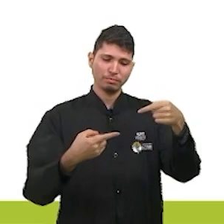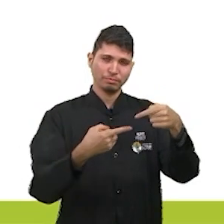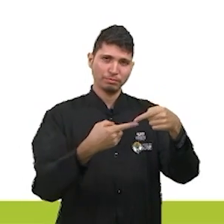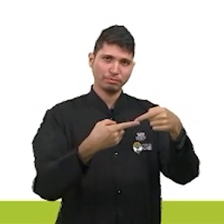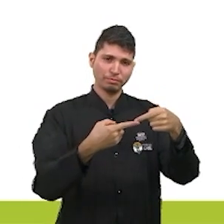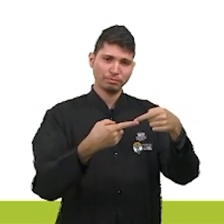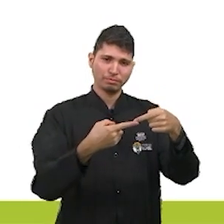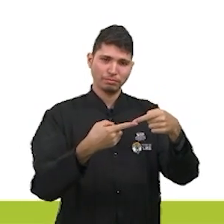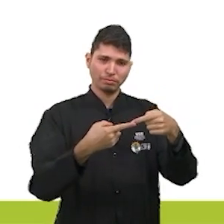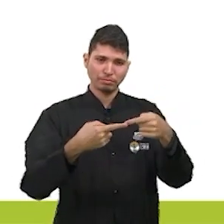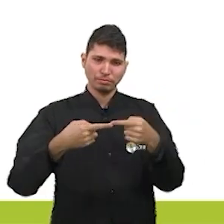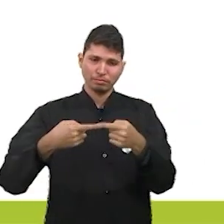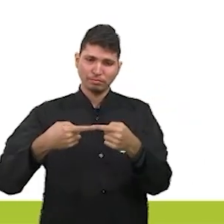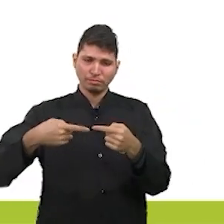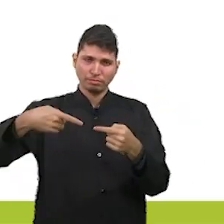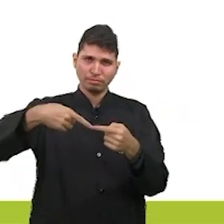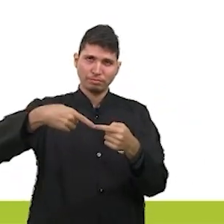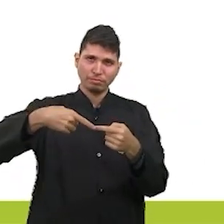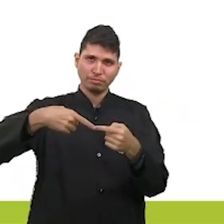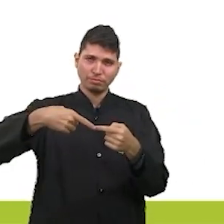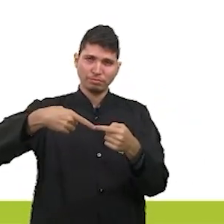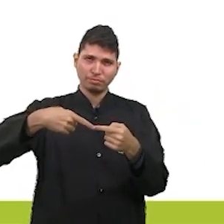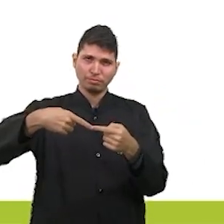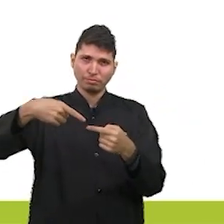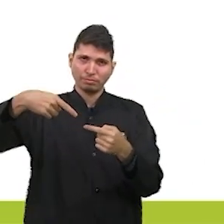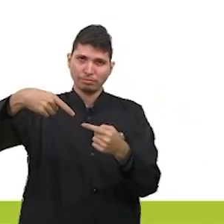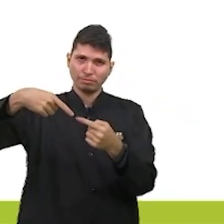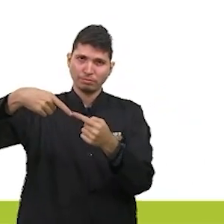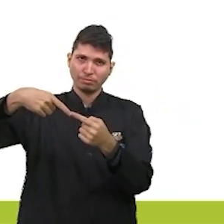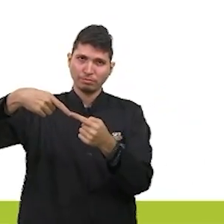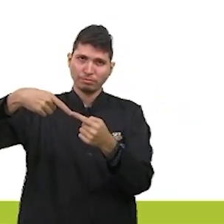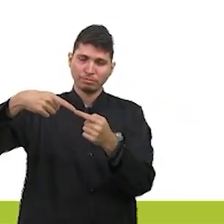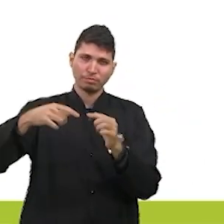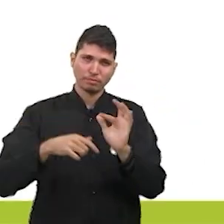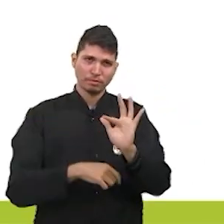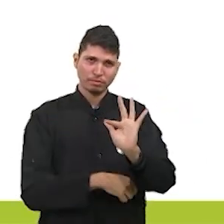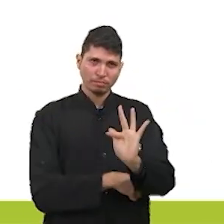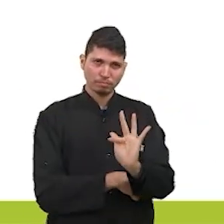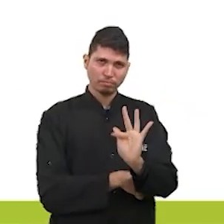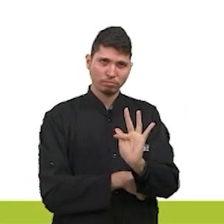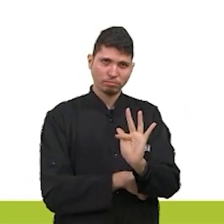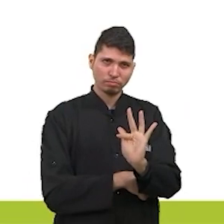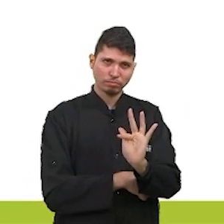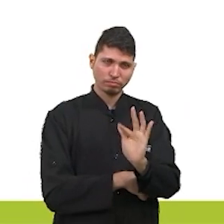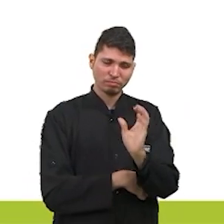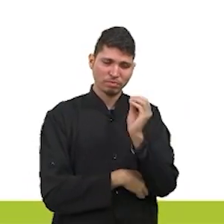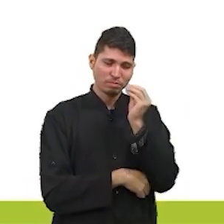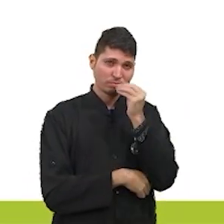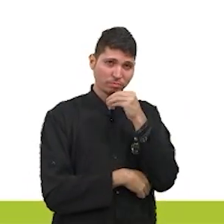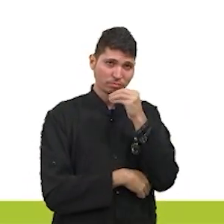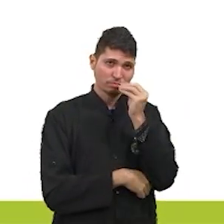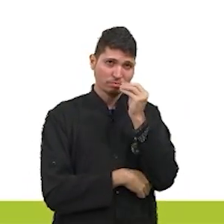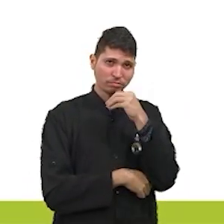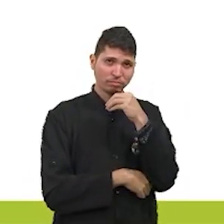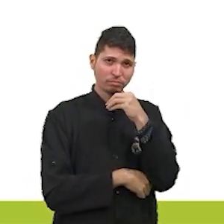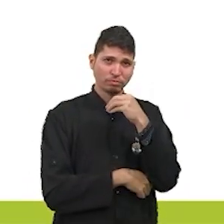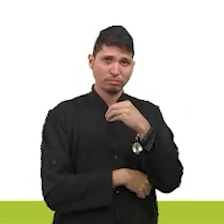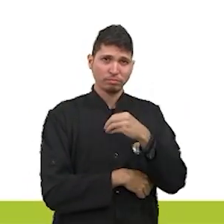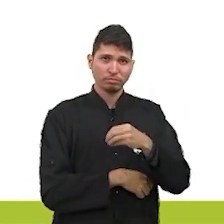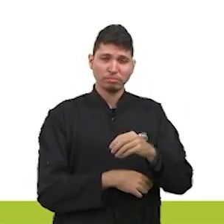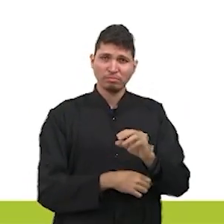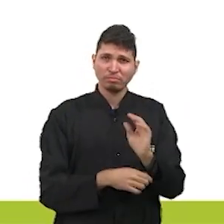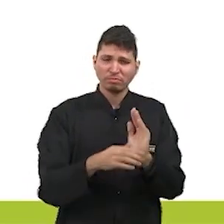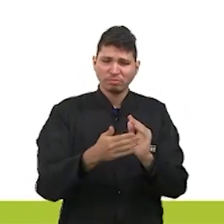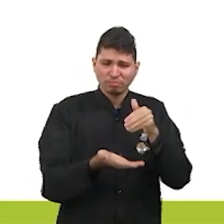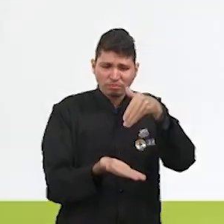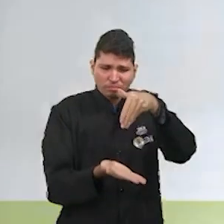que vai se ligar a outro cloro. É uma força muito fraca, é uma força mínima